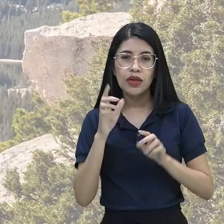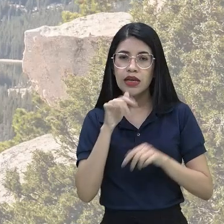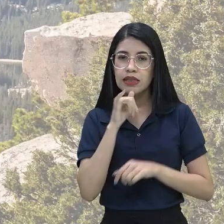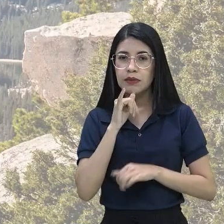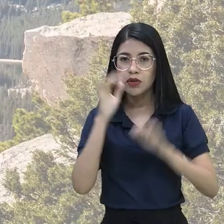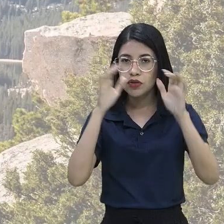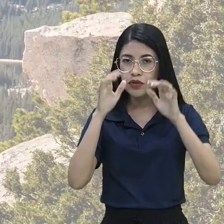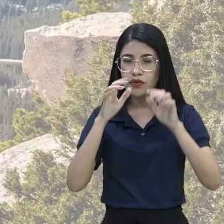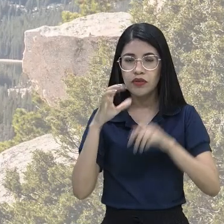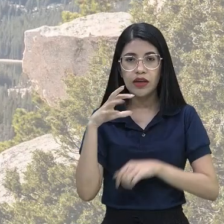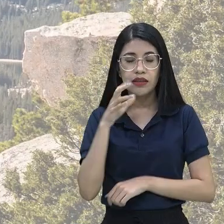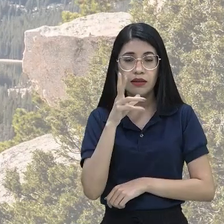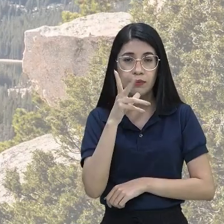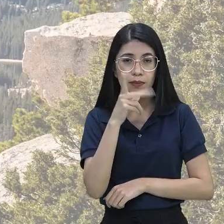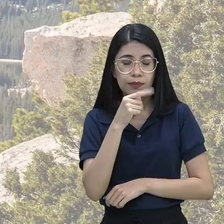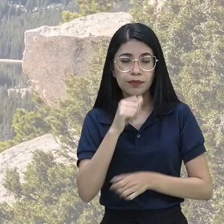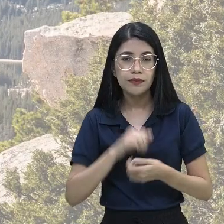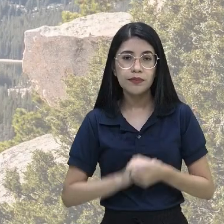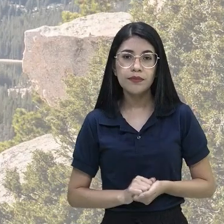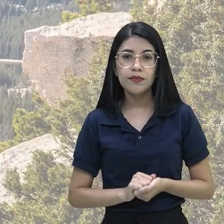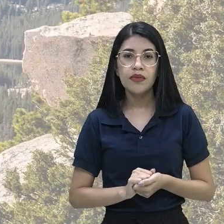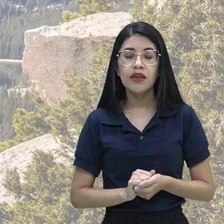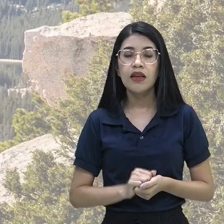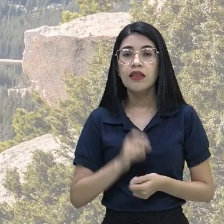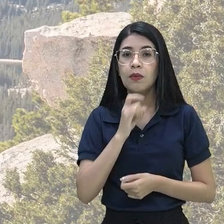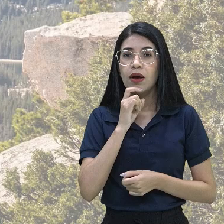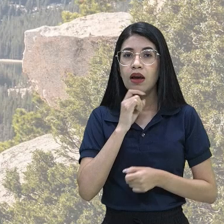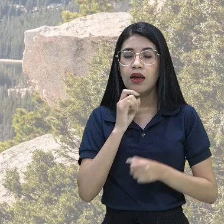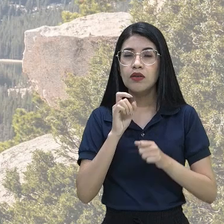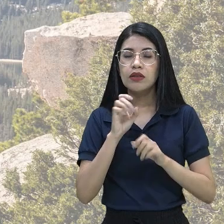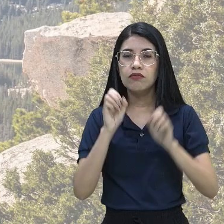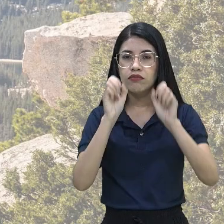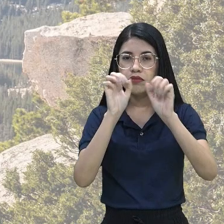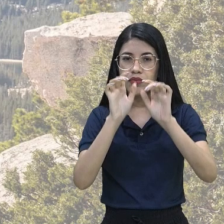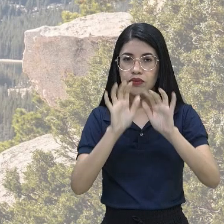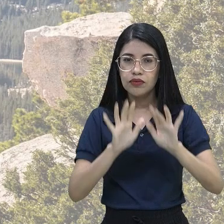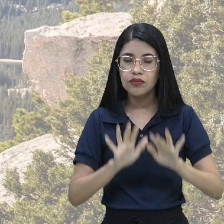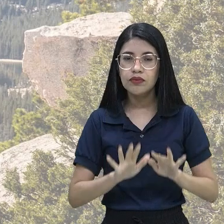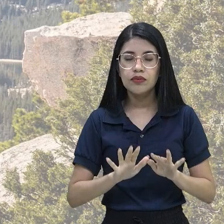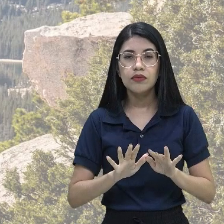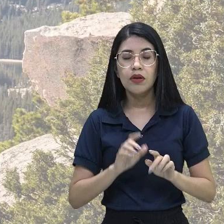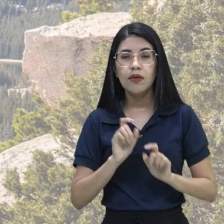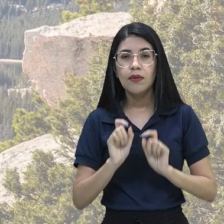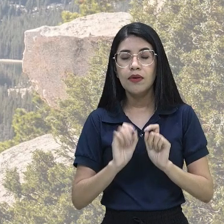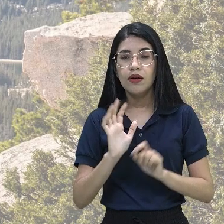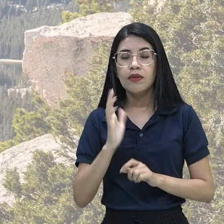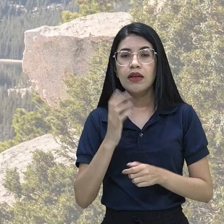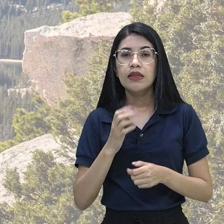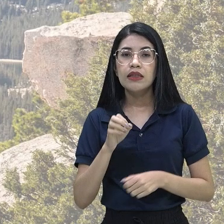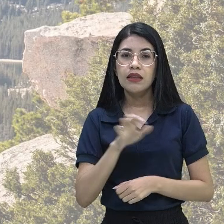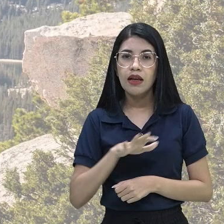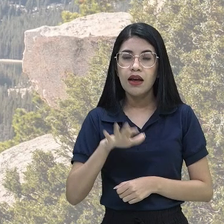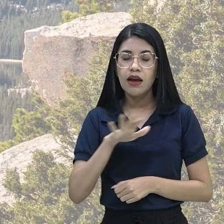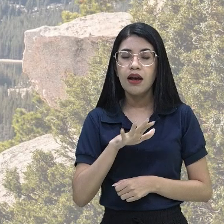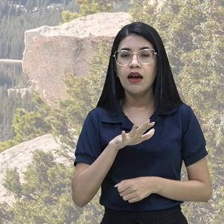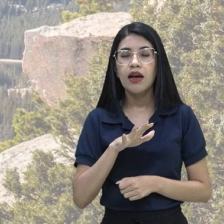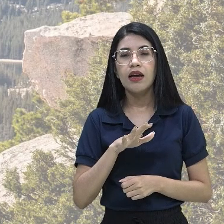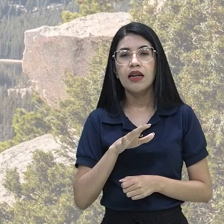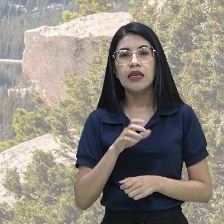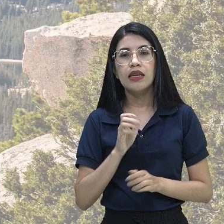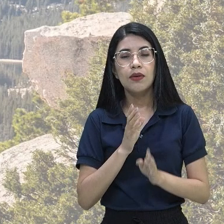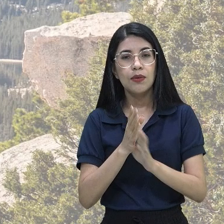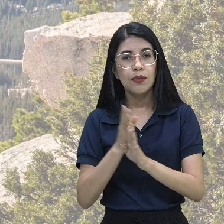glacial. Ela ocorre em regiões frias e intemperadas, né? que é justamente onde nós vamos encontrar ali o